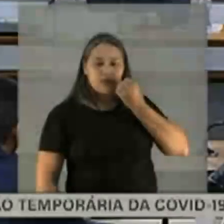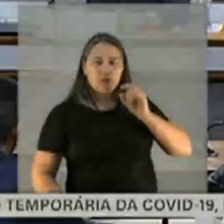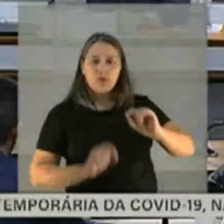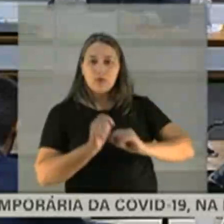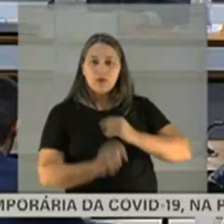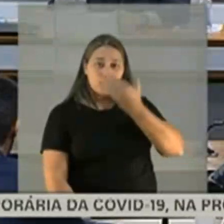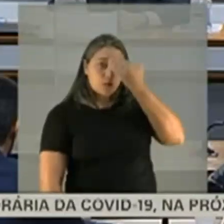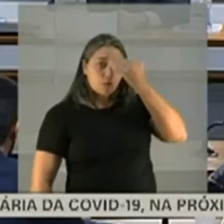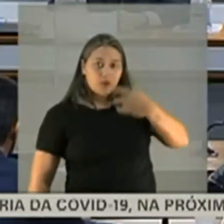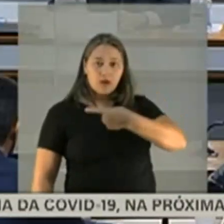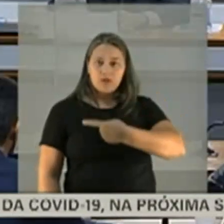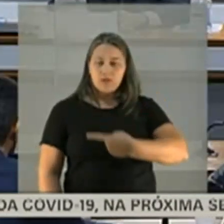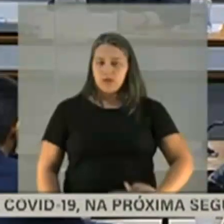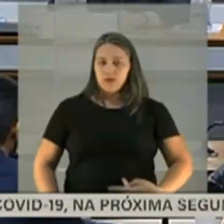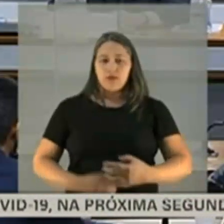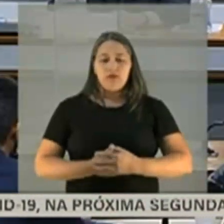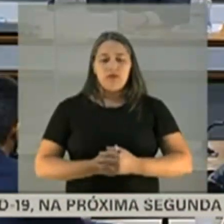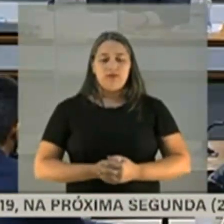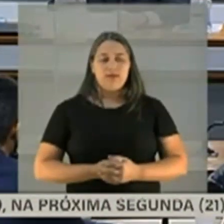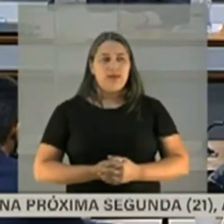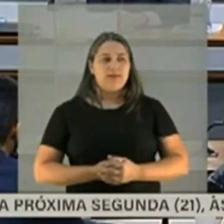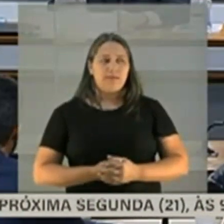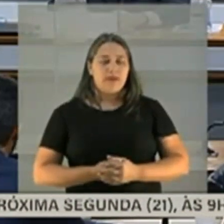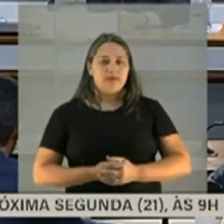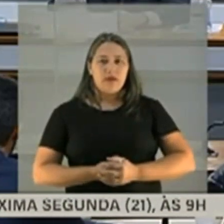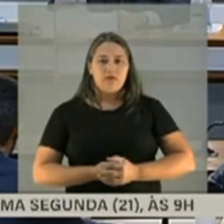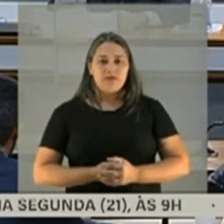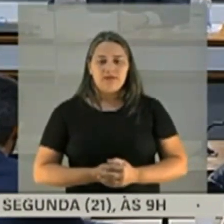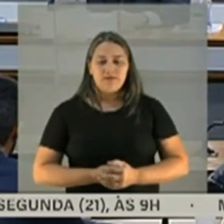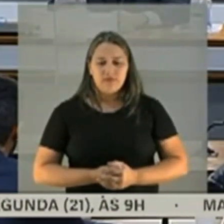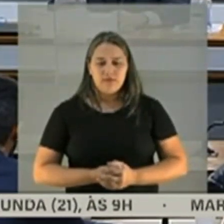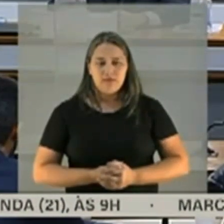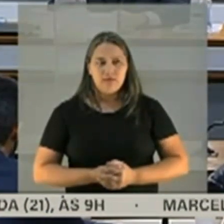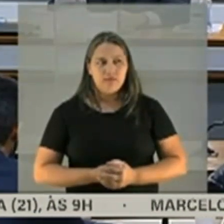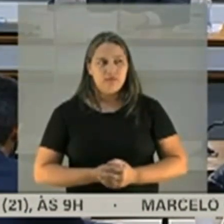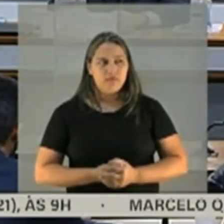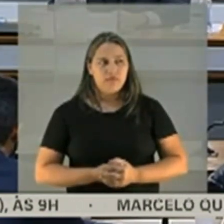poderia deixar de começar essa sessão,